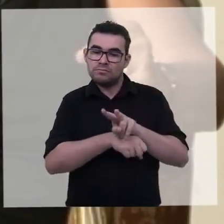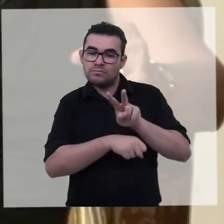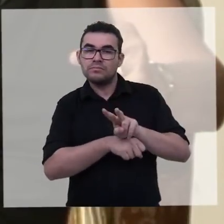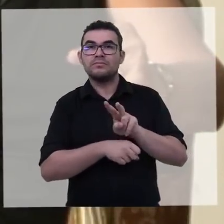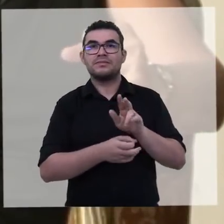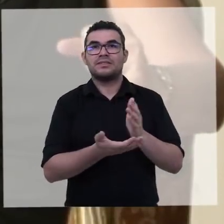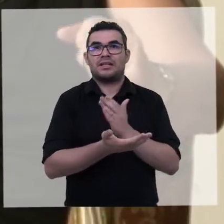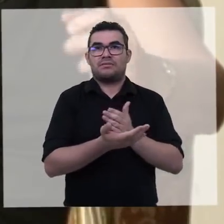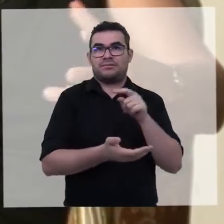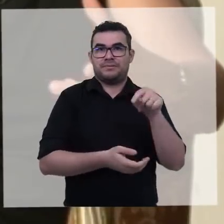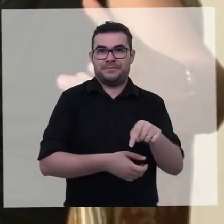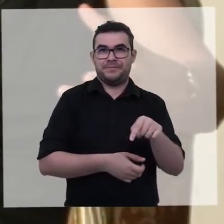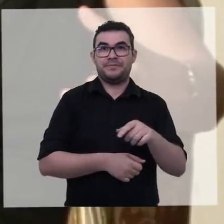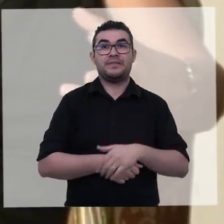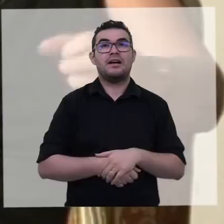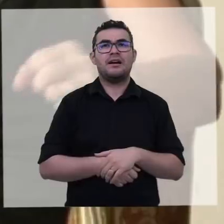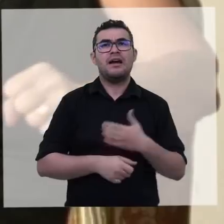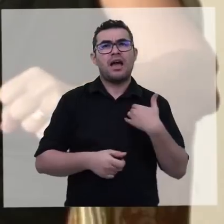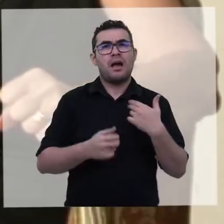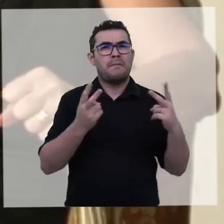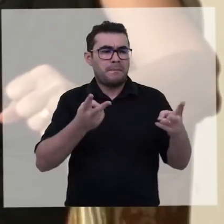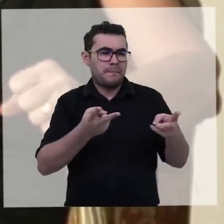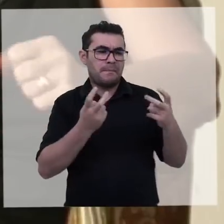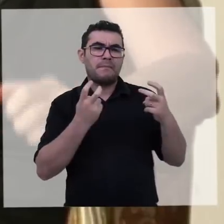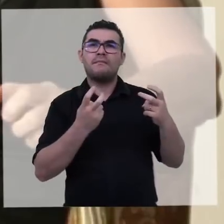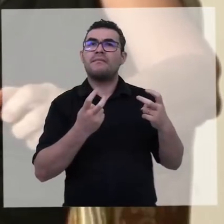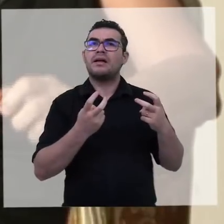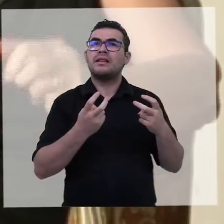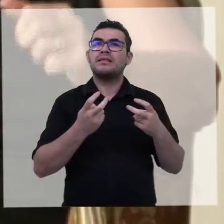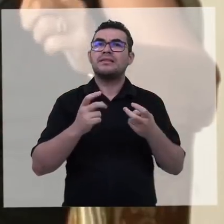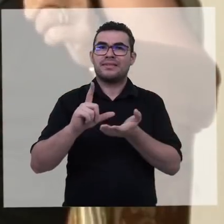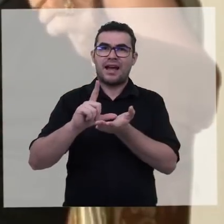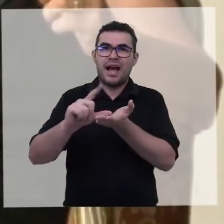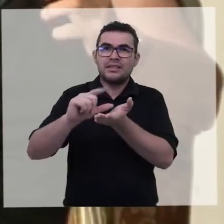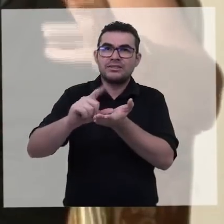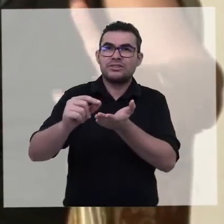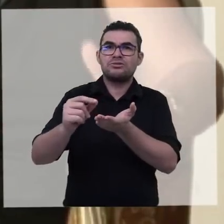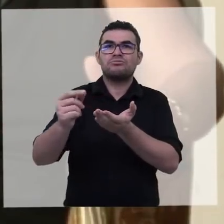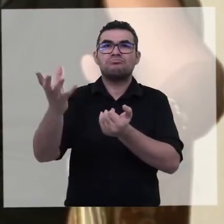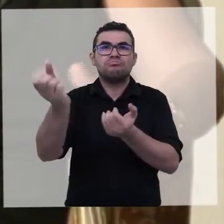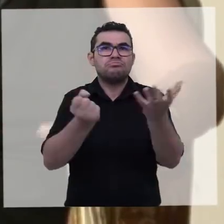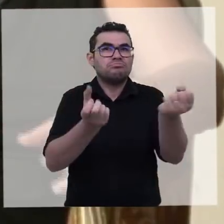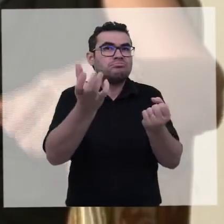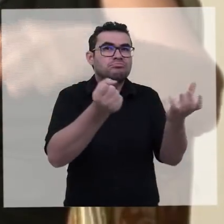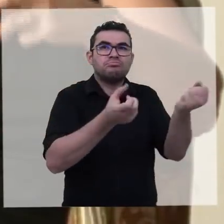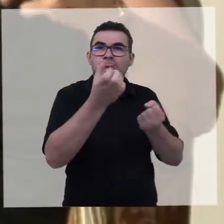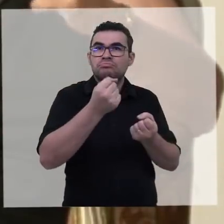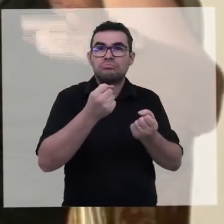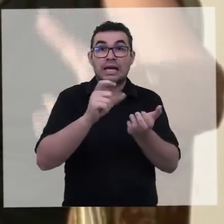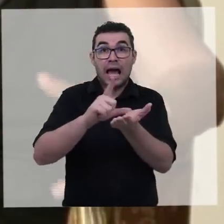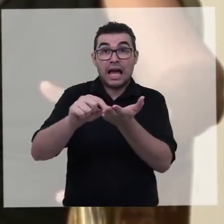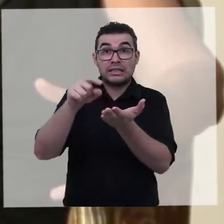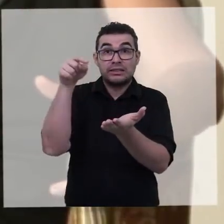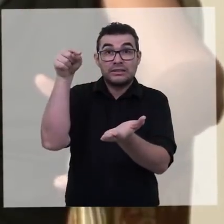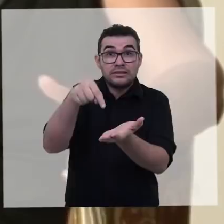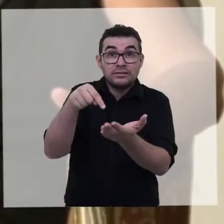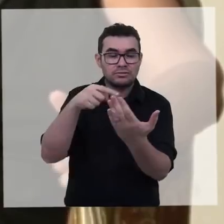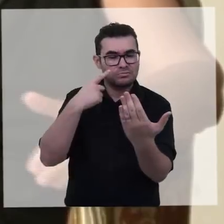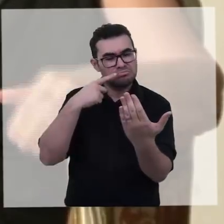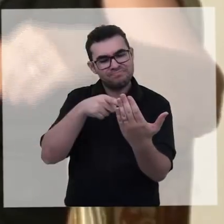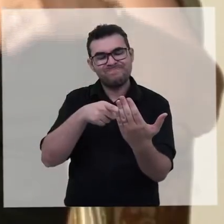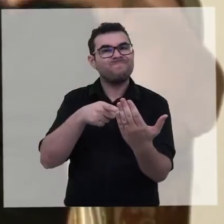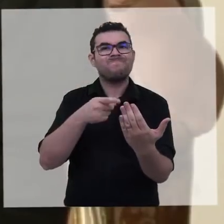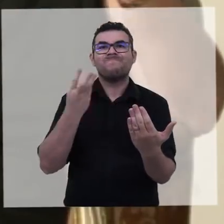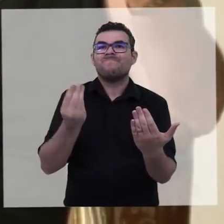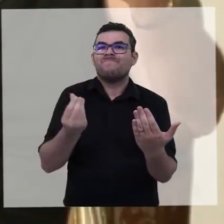que existia? Os trabalhos não tinham qualidade, a revista não tinha credibilidade, ela não estava